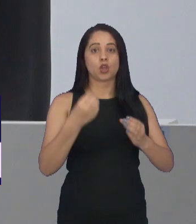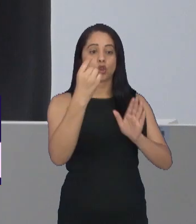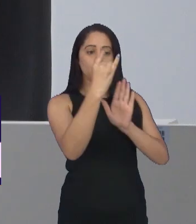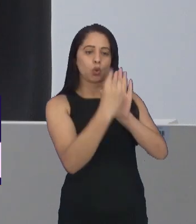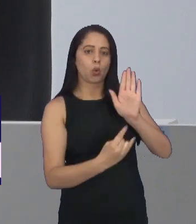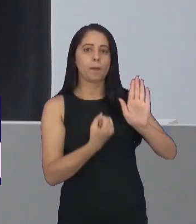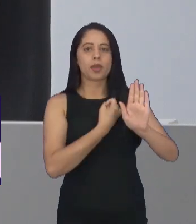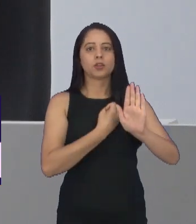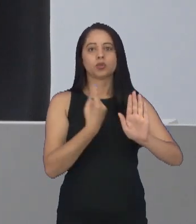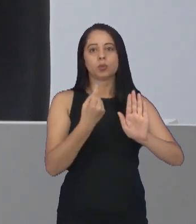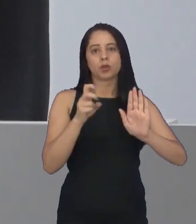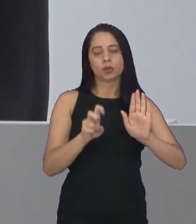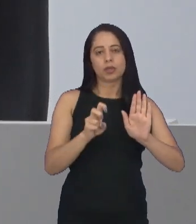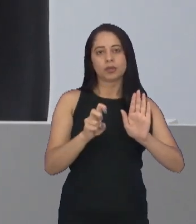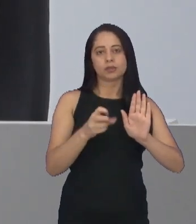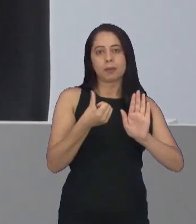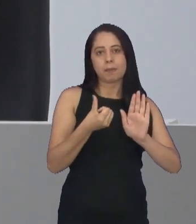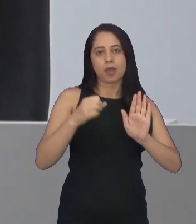número